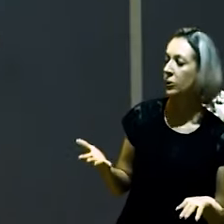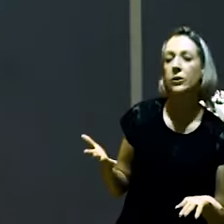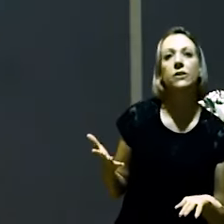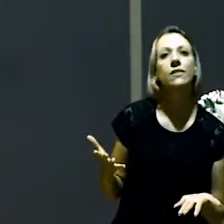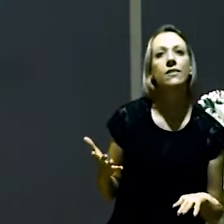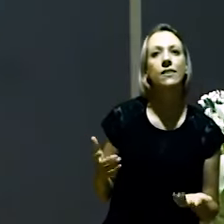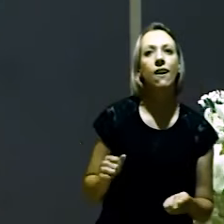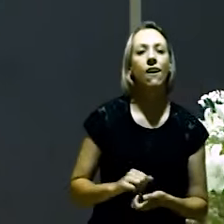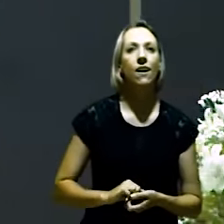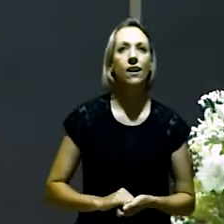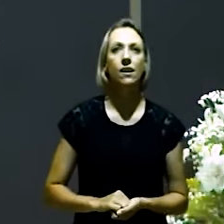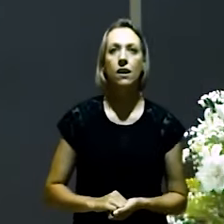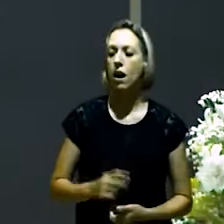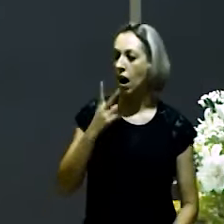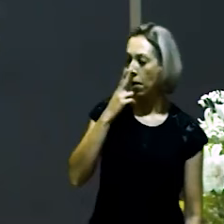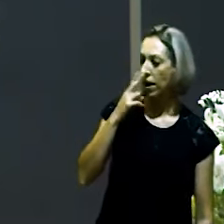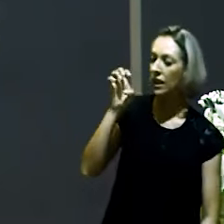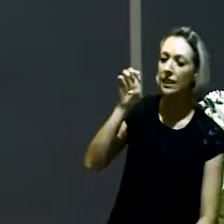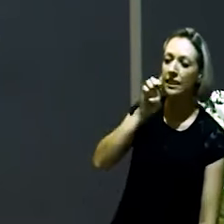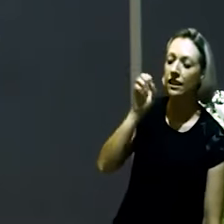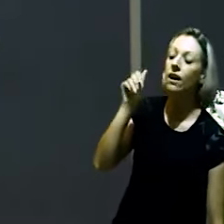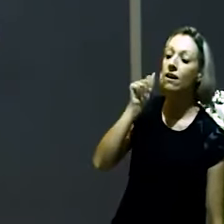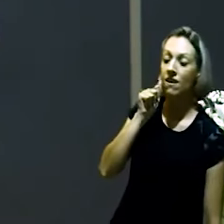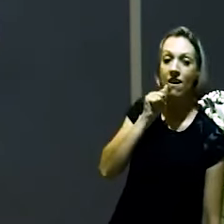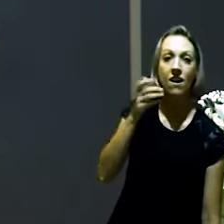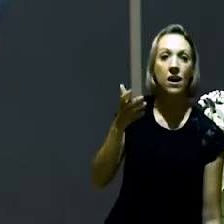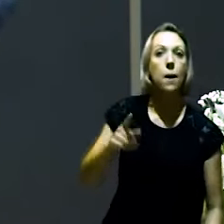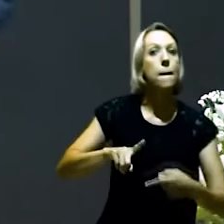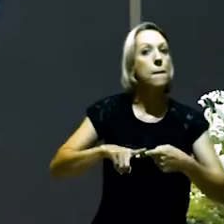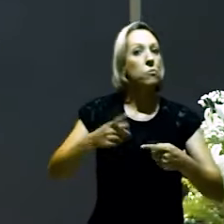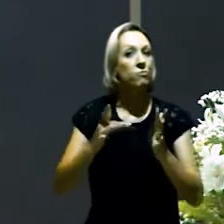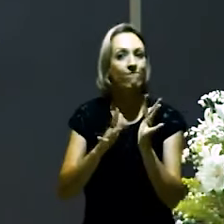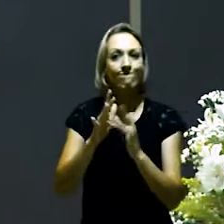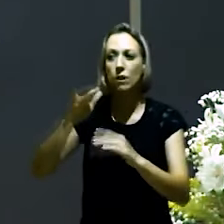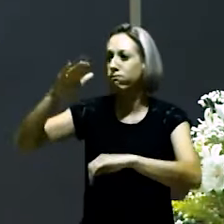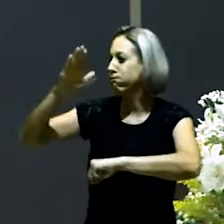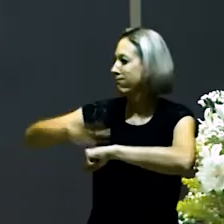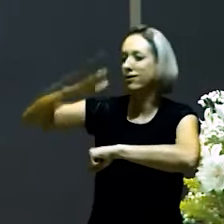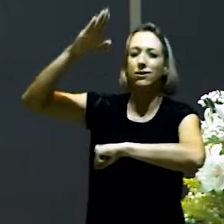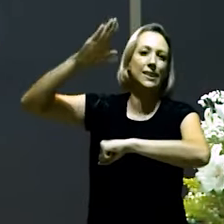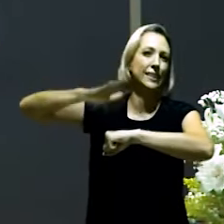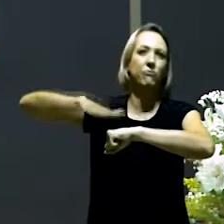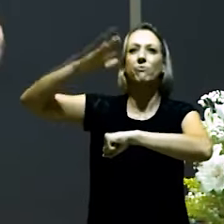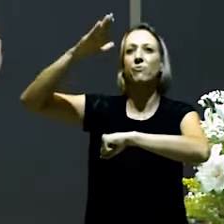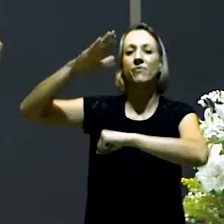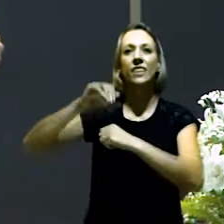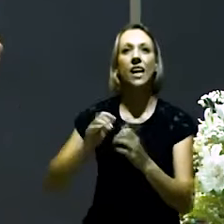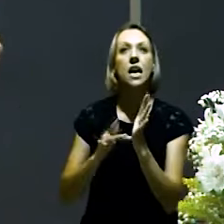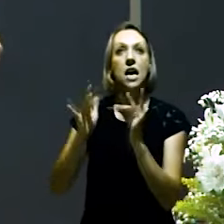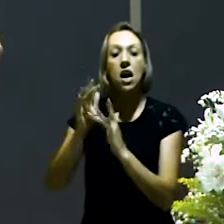como Adão, mas ele era maior do que Adão. Jesus chega no campo de batalha como o maior pesadelo dos